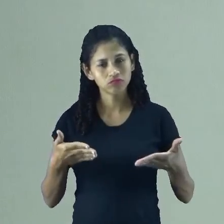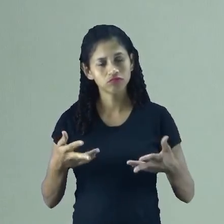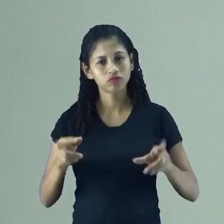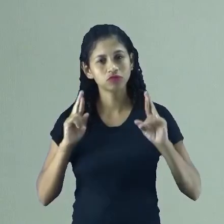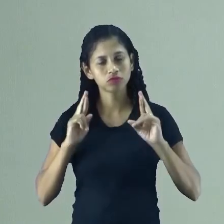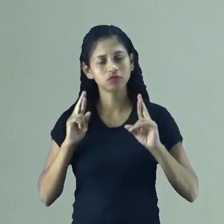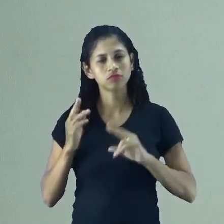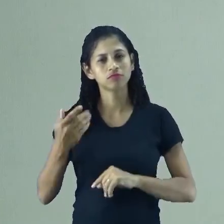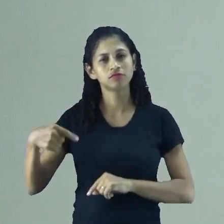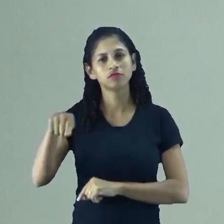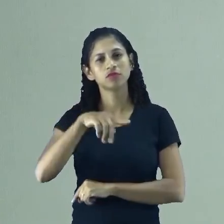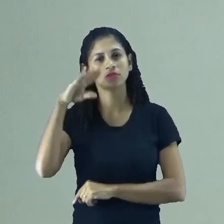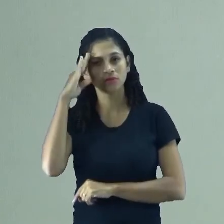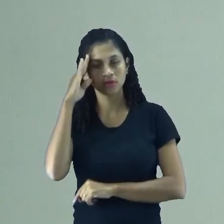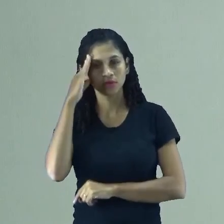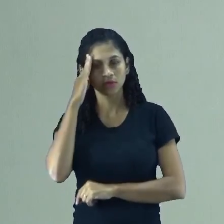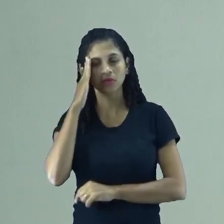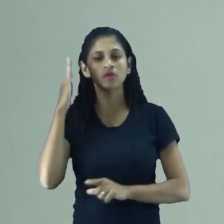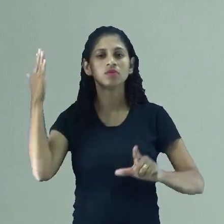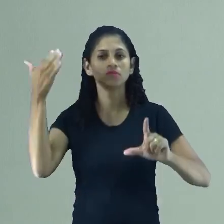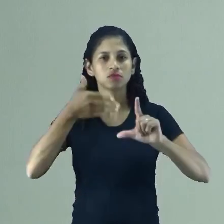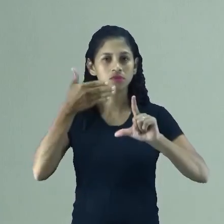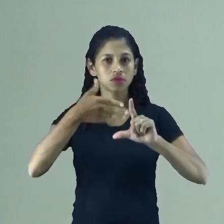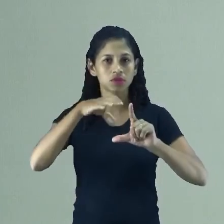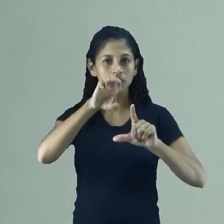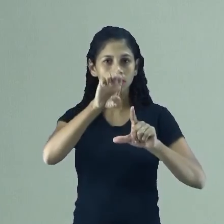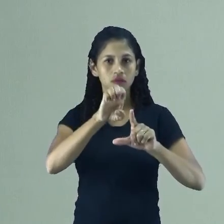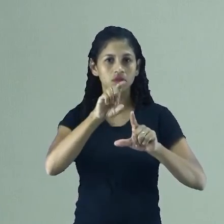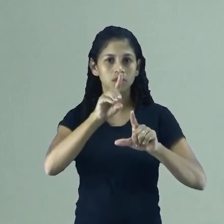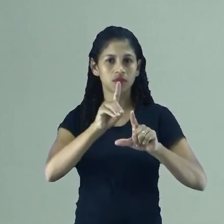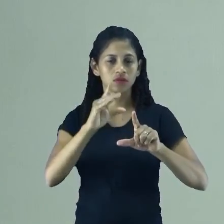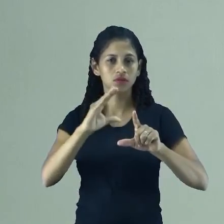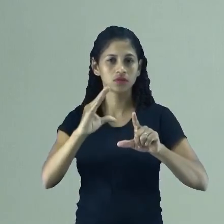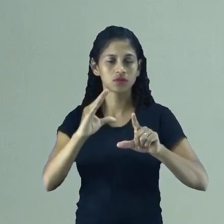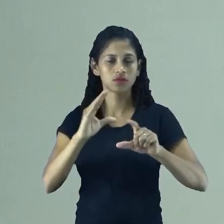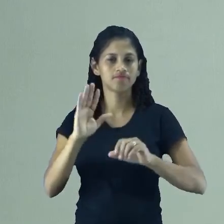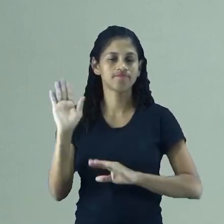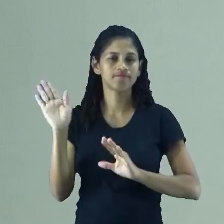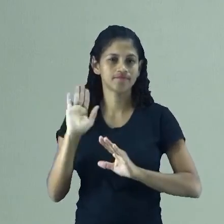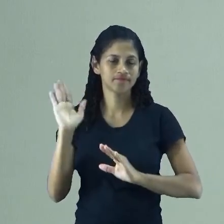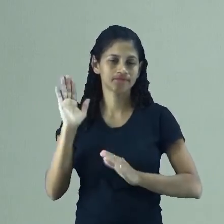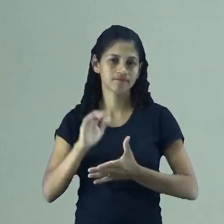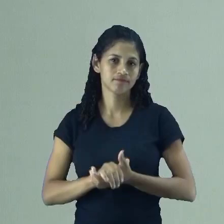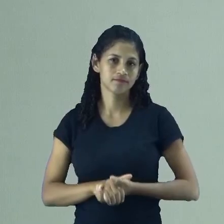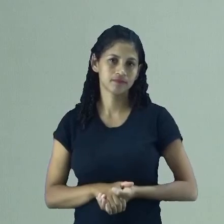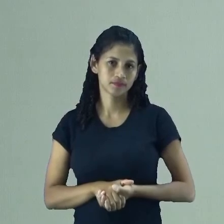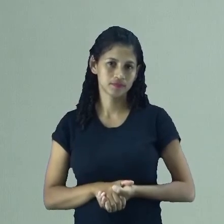tenham entendido. Vocês podem acessá-la mais vezes na plataforma Eduque. Até a próxima aula!